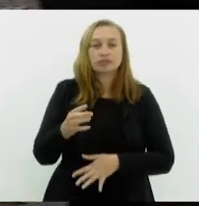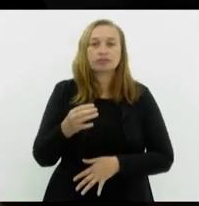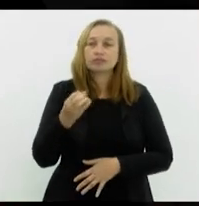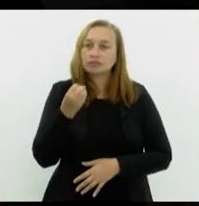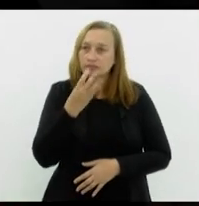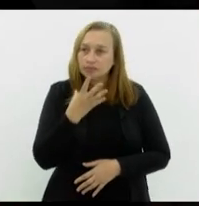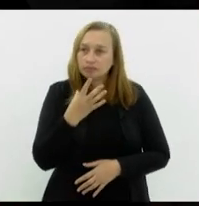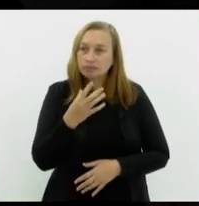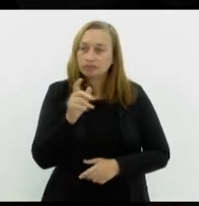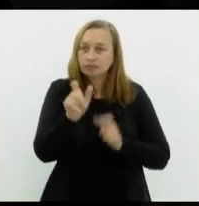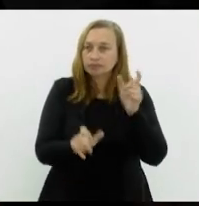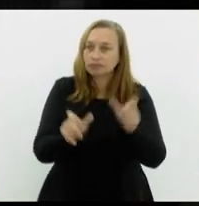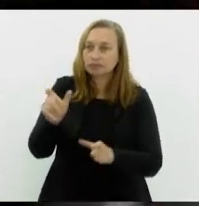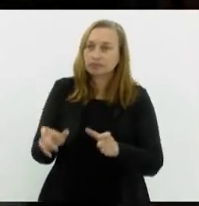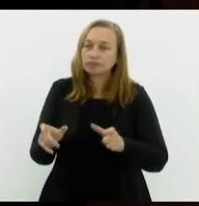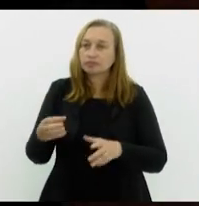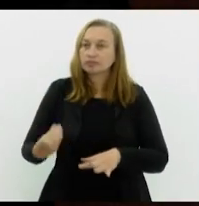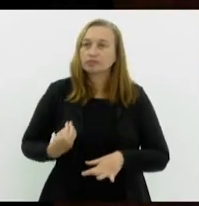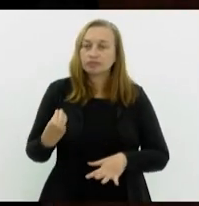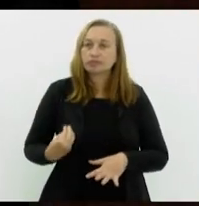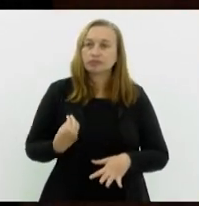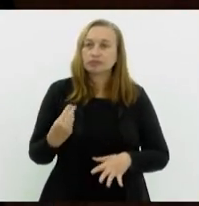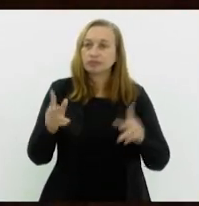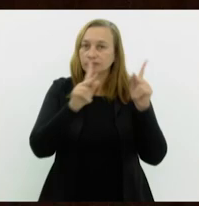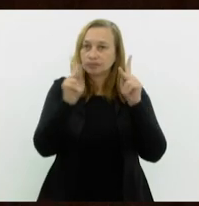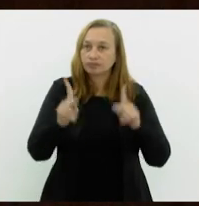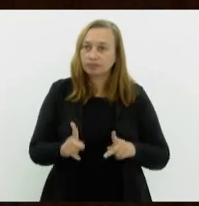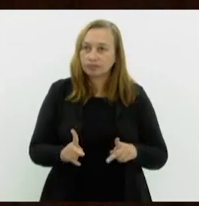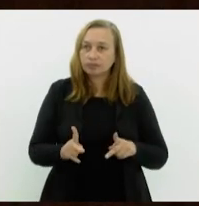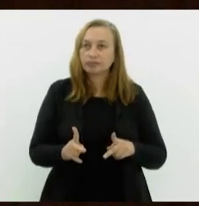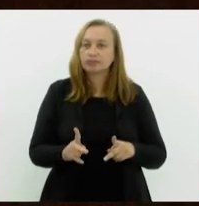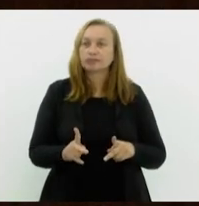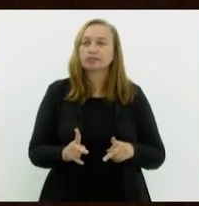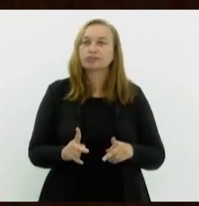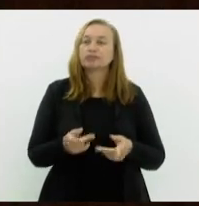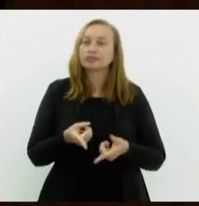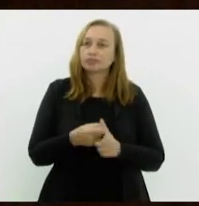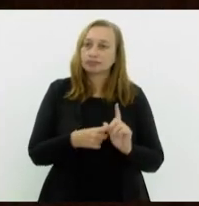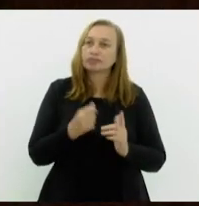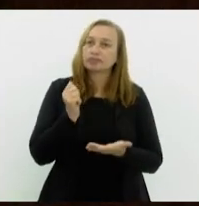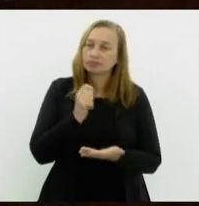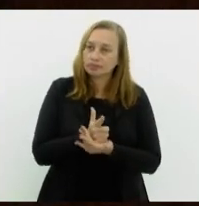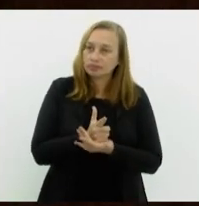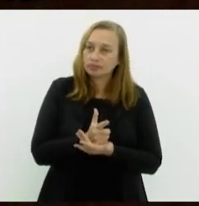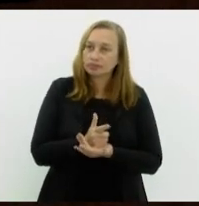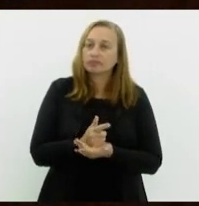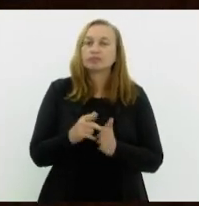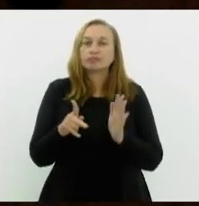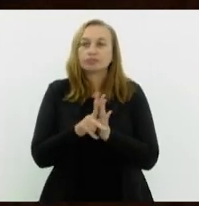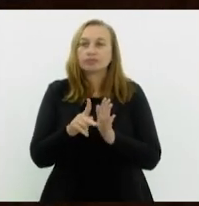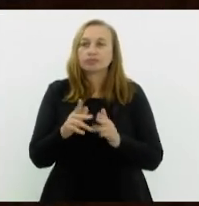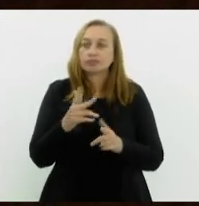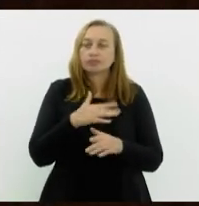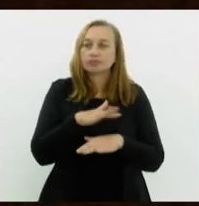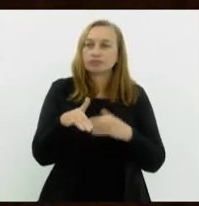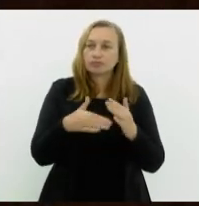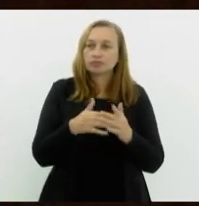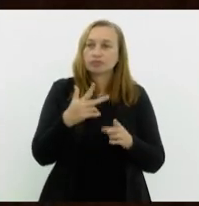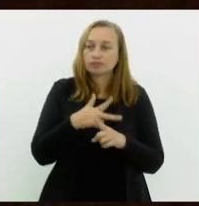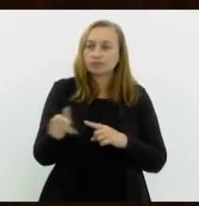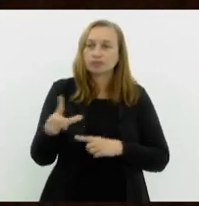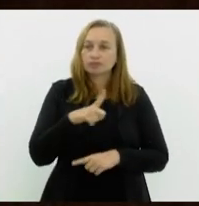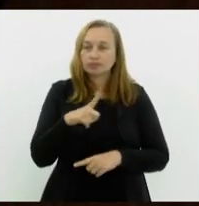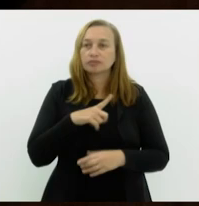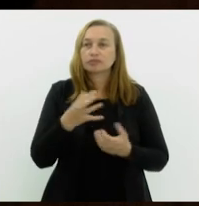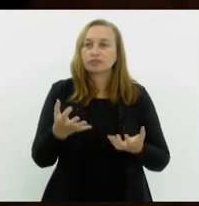dia, trafegarem normalmente, de forma regular, o Estado arrecada mais. Enfim, é um projeto que todo mundo ganha. Mas eu queria só